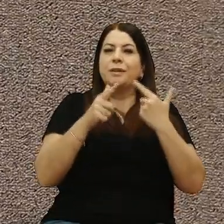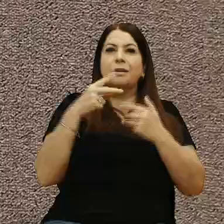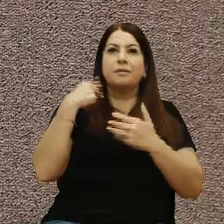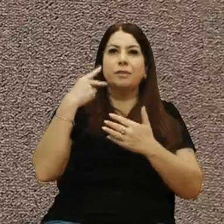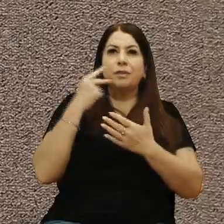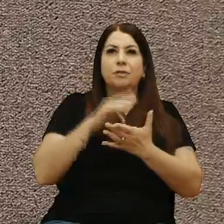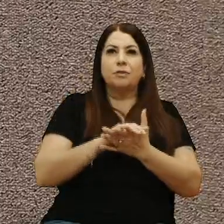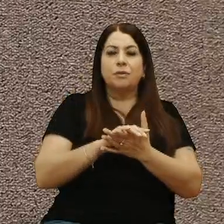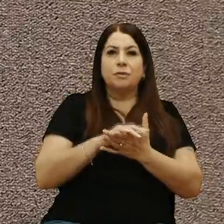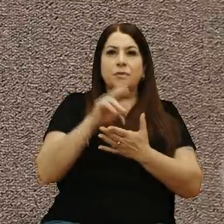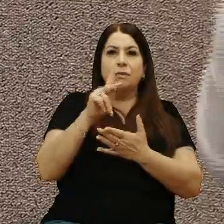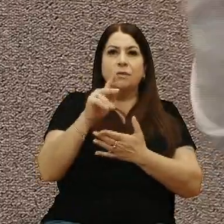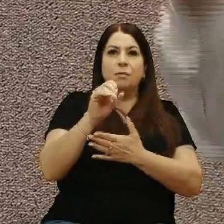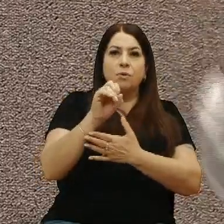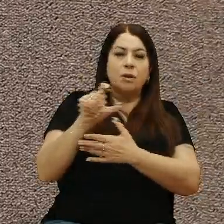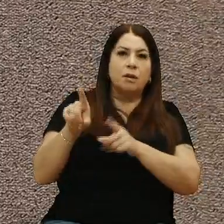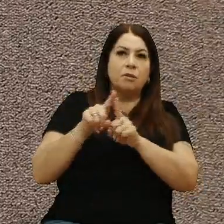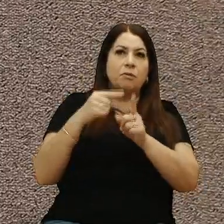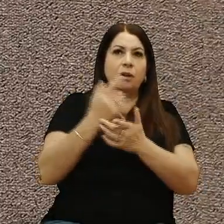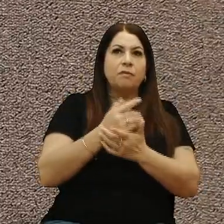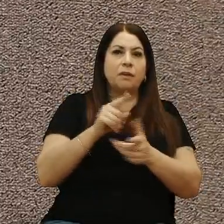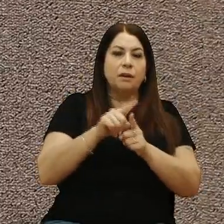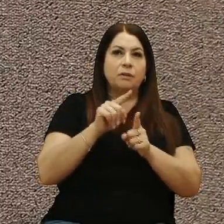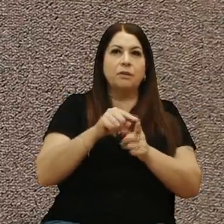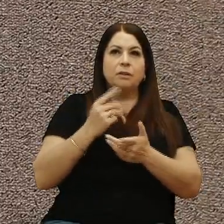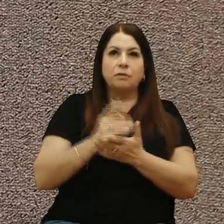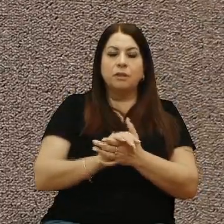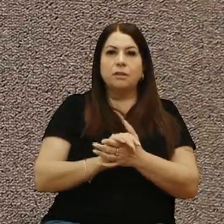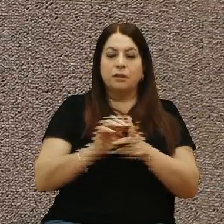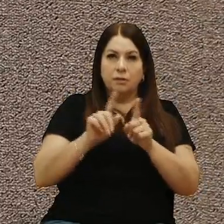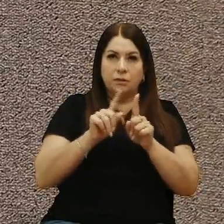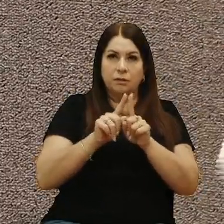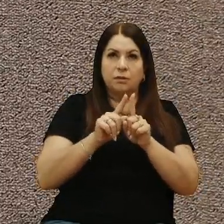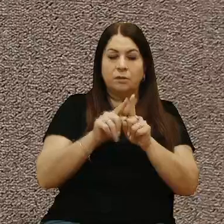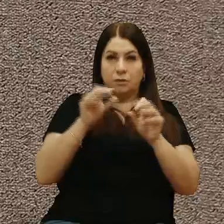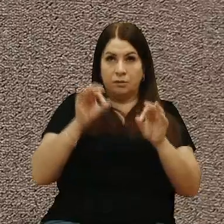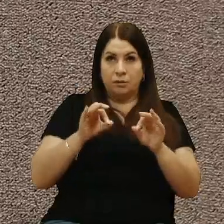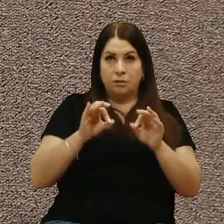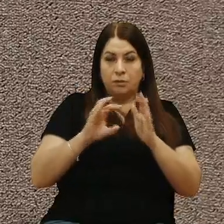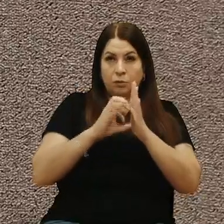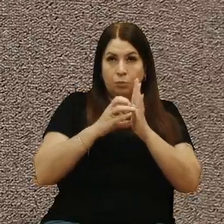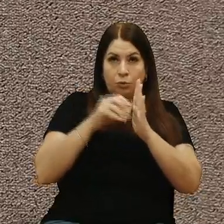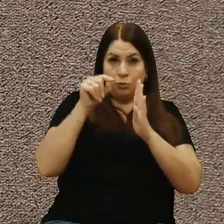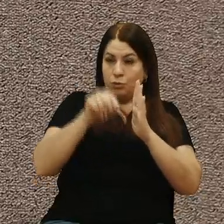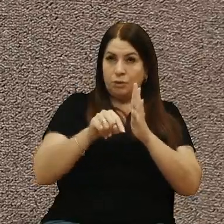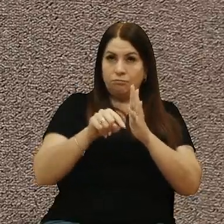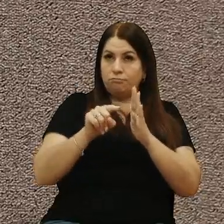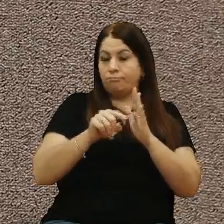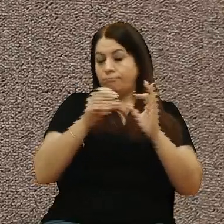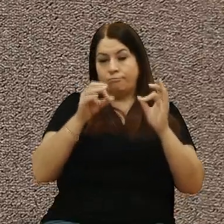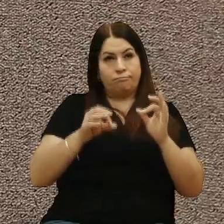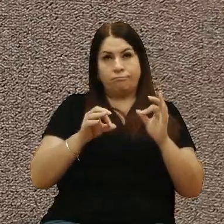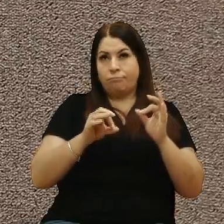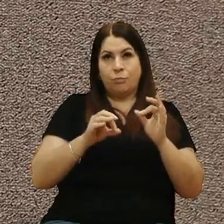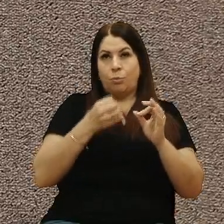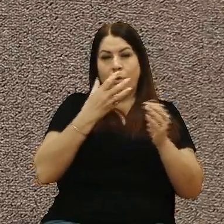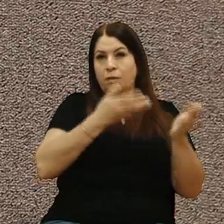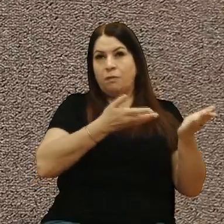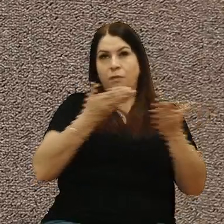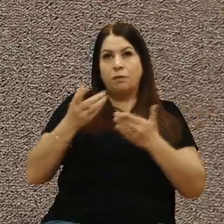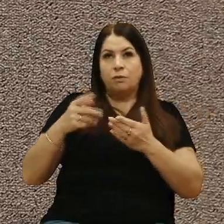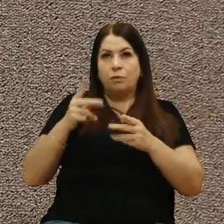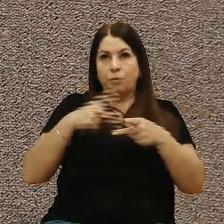vereador do PSOL e não se terá, com certeza, porque é um partido que aqui com certeza não é bem-vindo pela